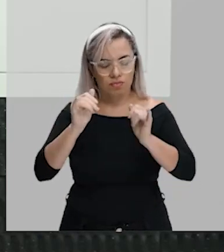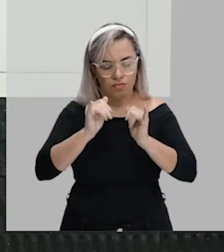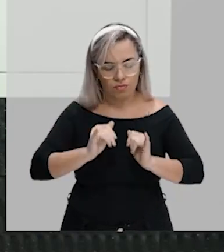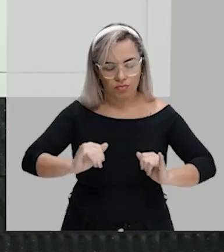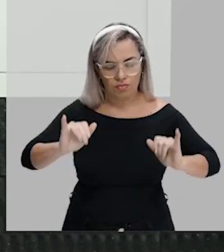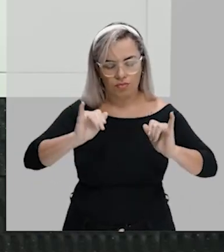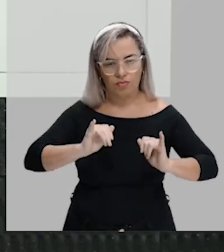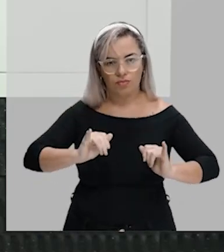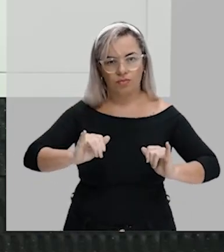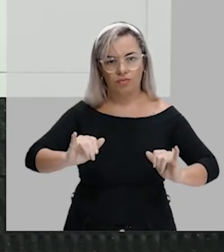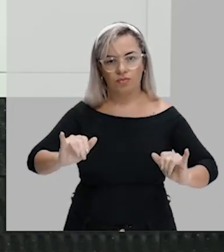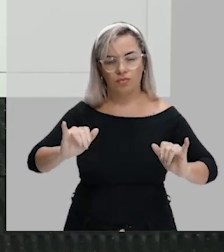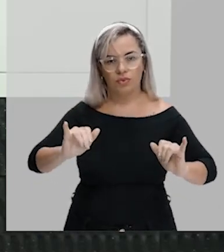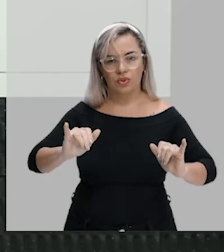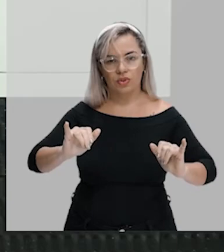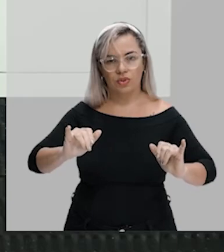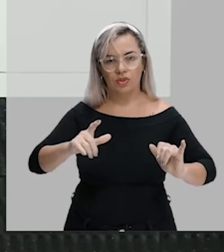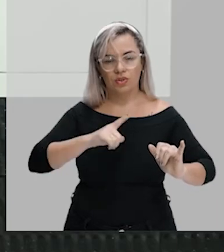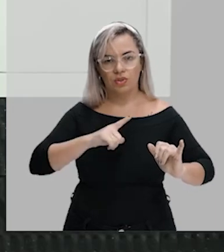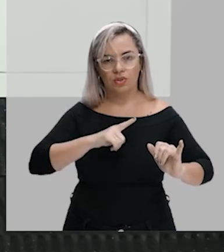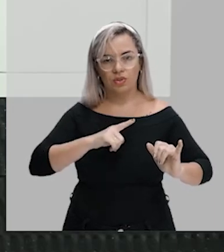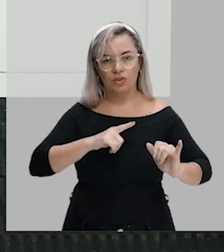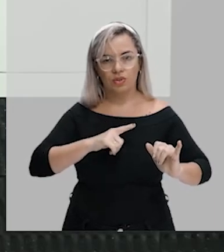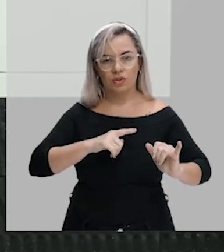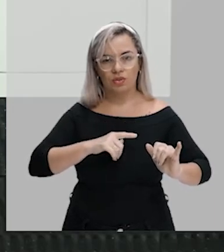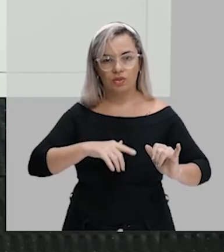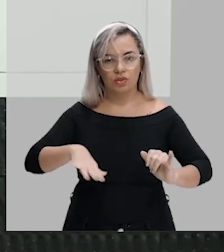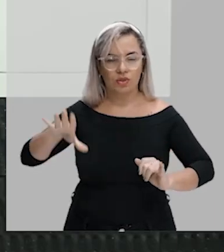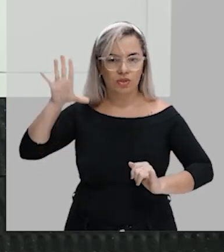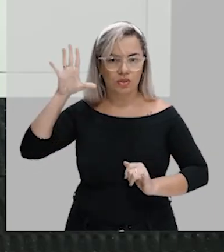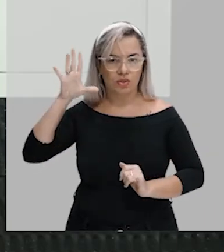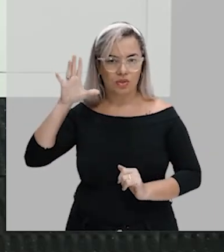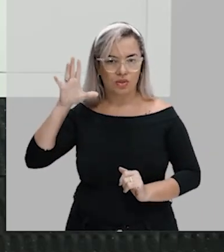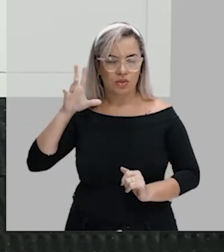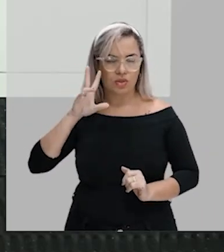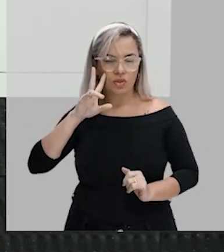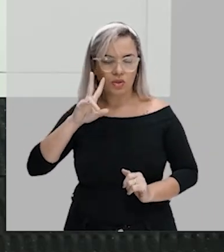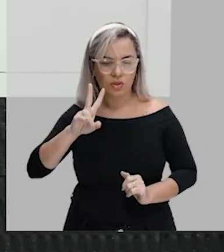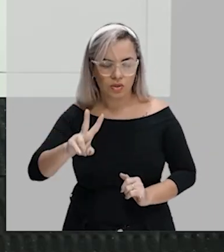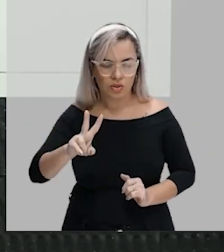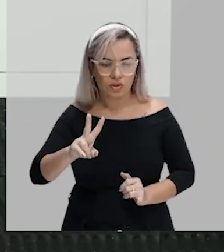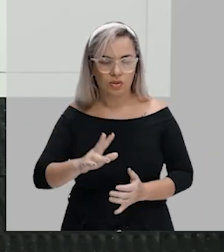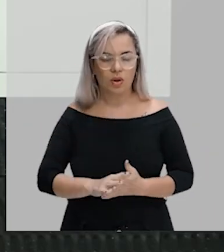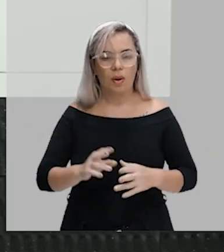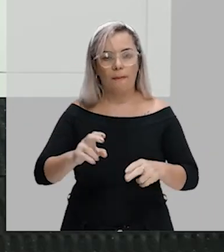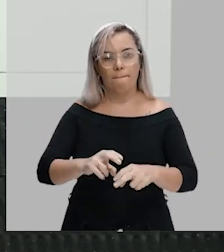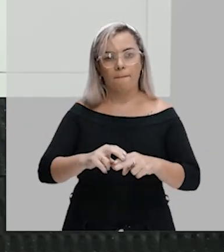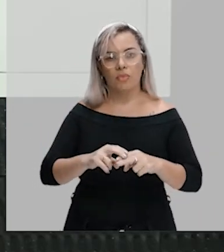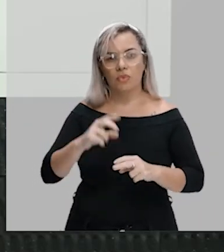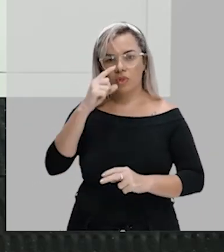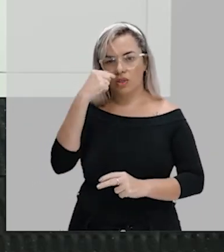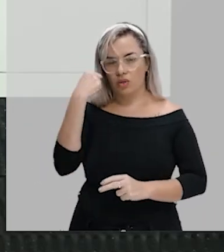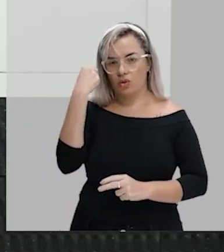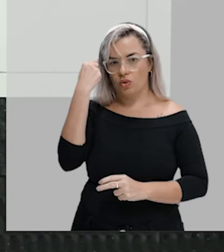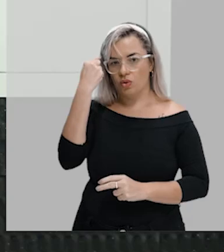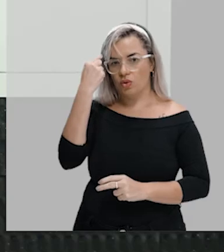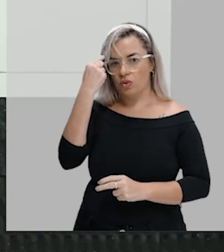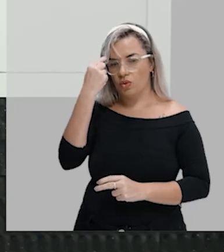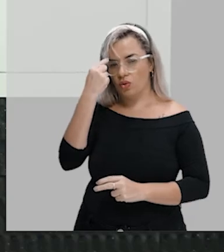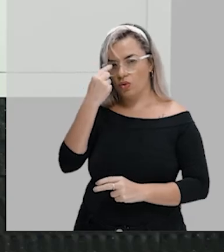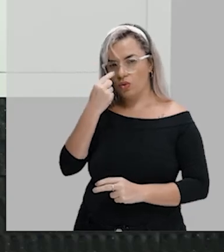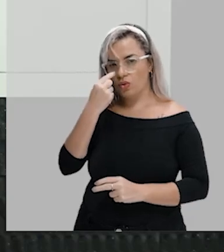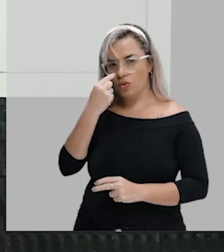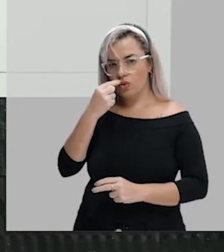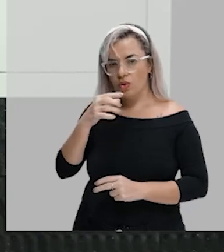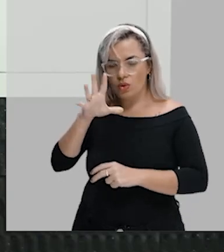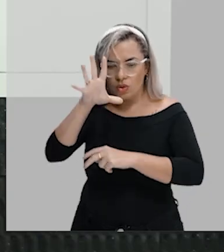que nós recebemos em forma de ondas, certo? Então os nossos olhos, eles são capazes de captar a onda,